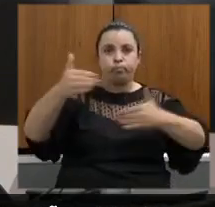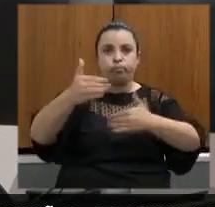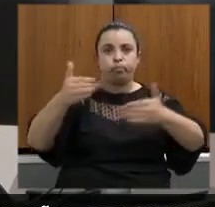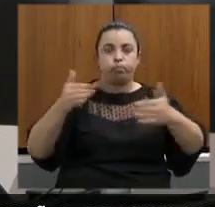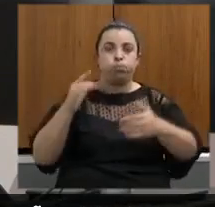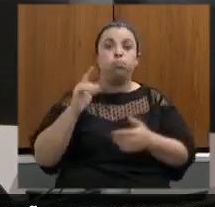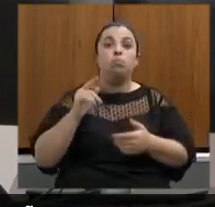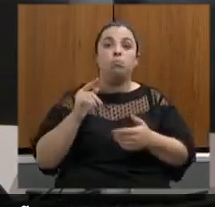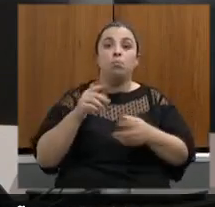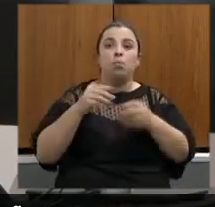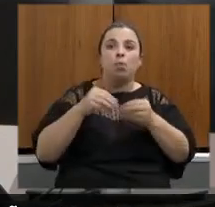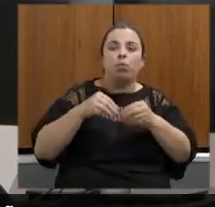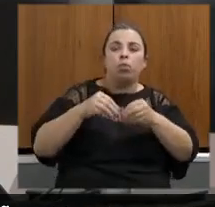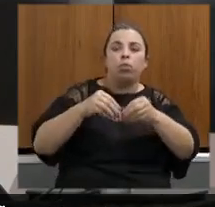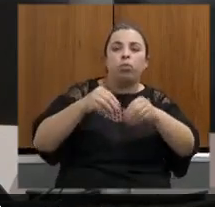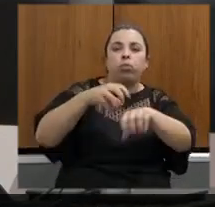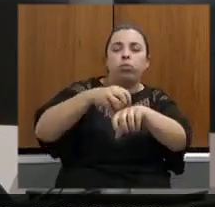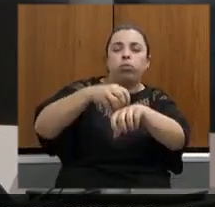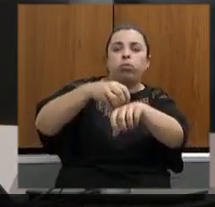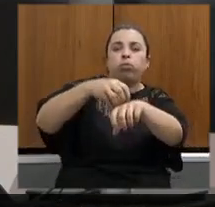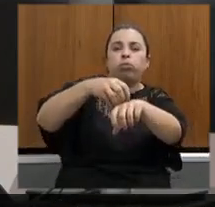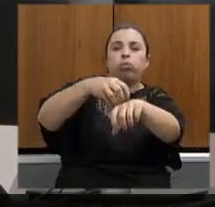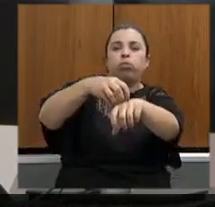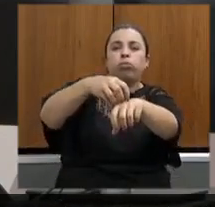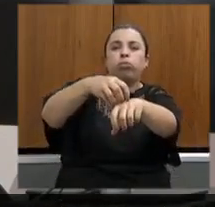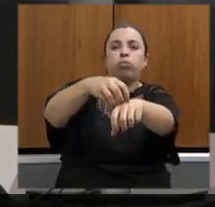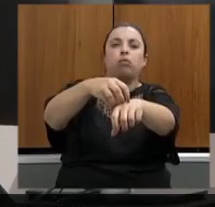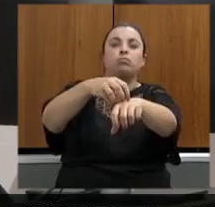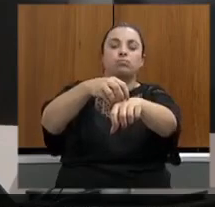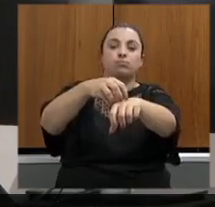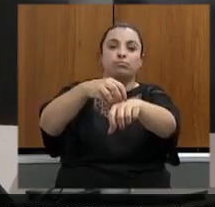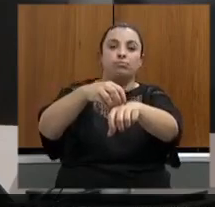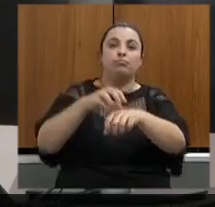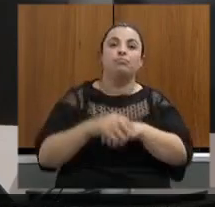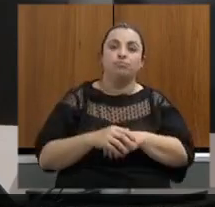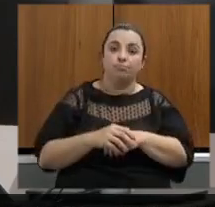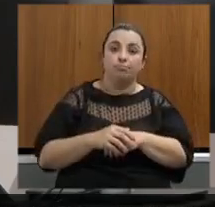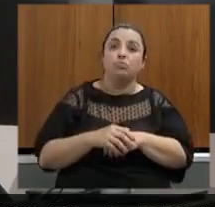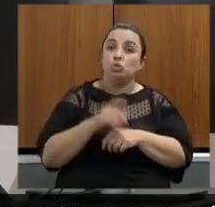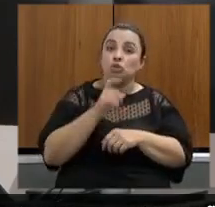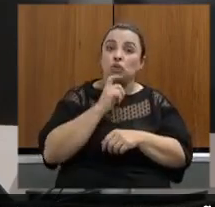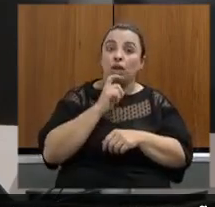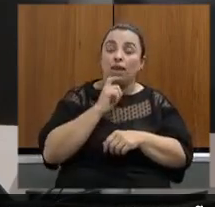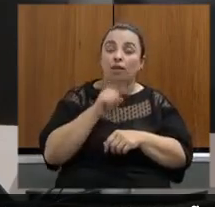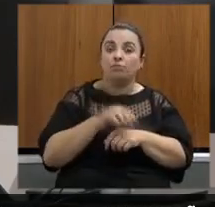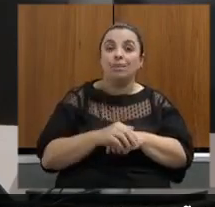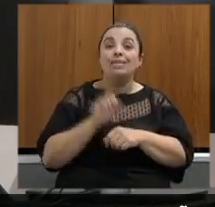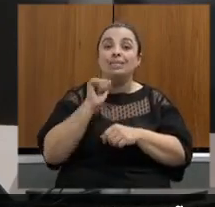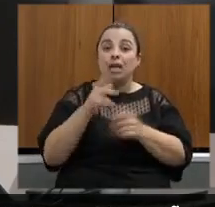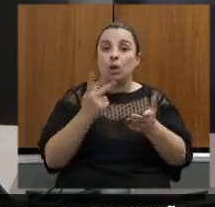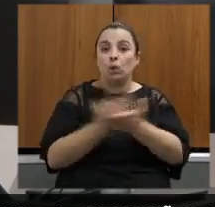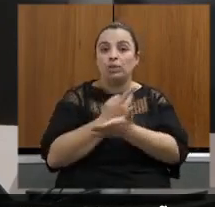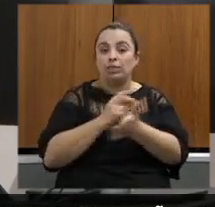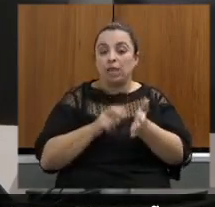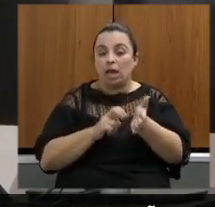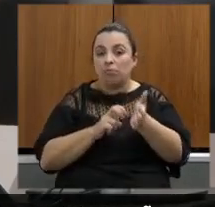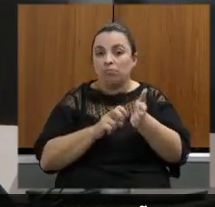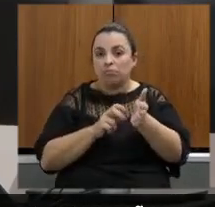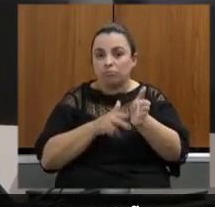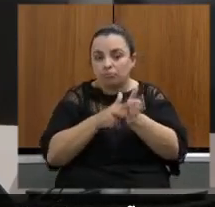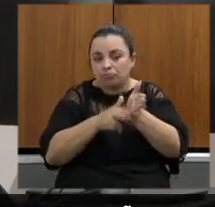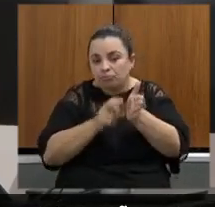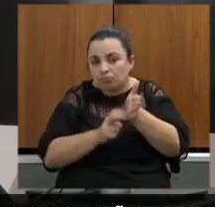a 2480 km lá em Santa Catarina se vier a linha mineira recuperação dela